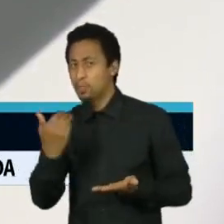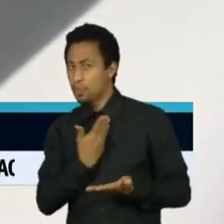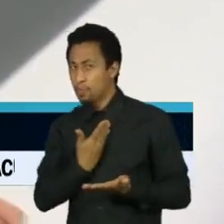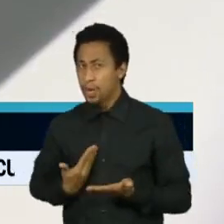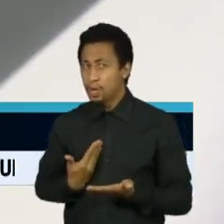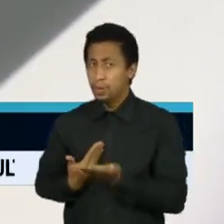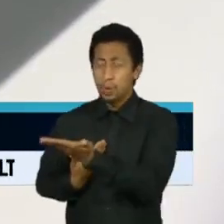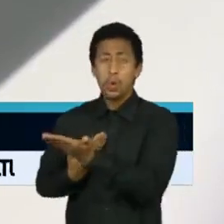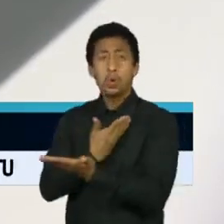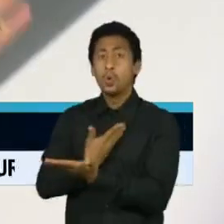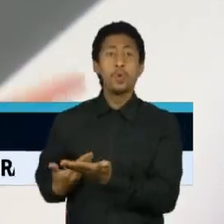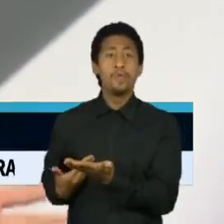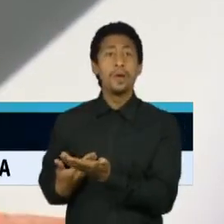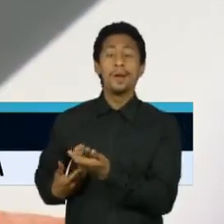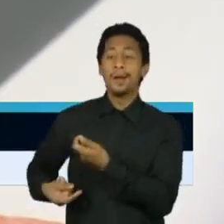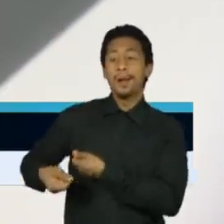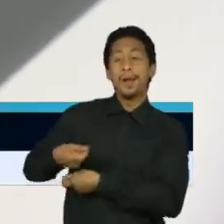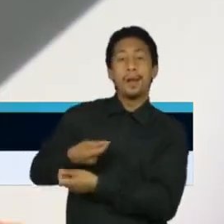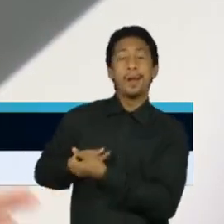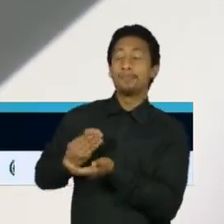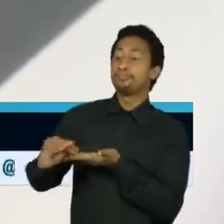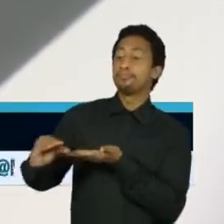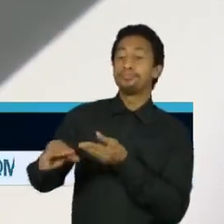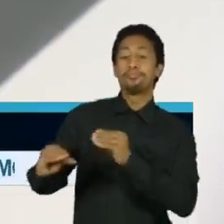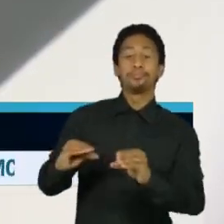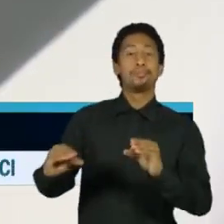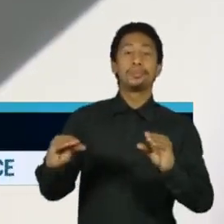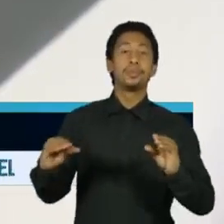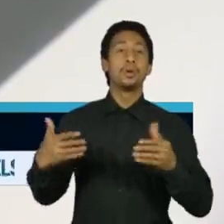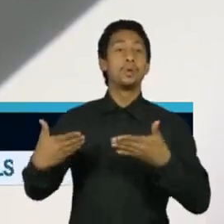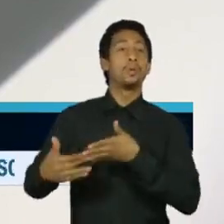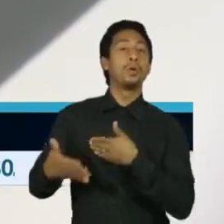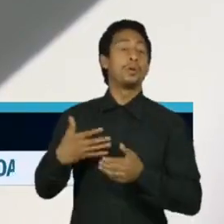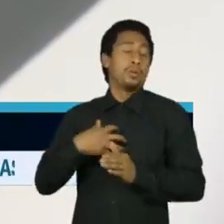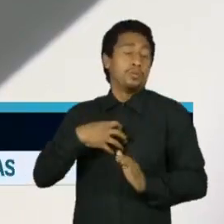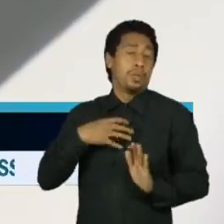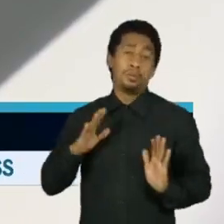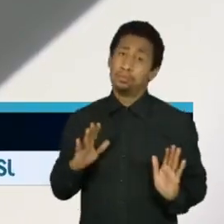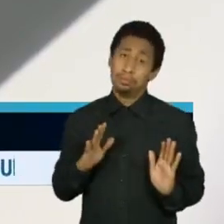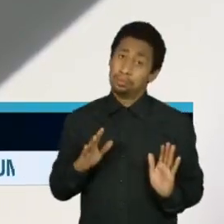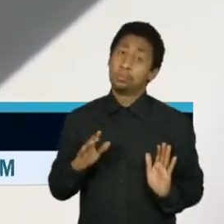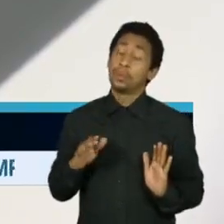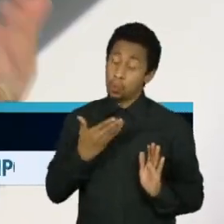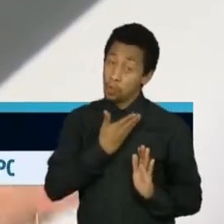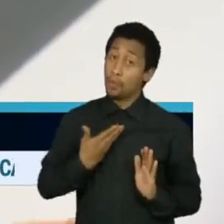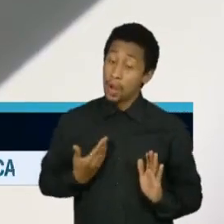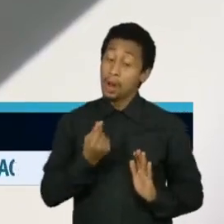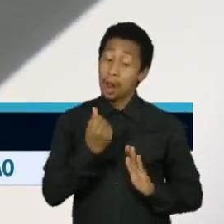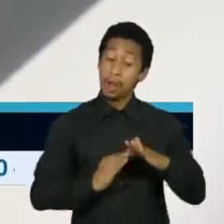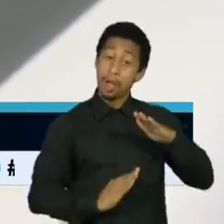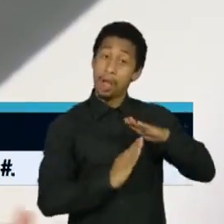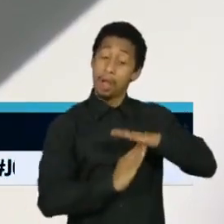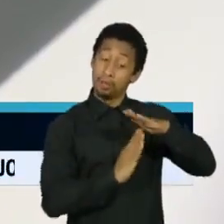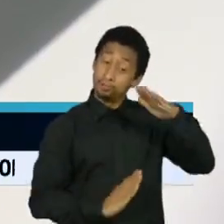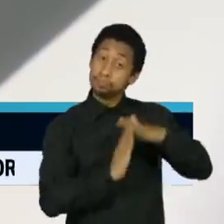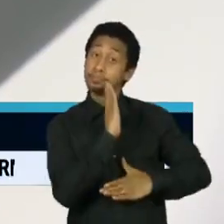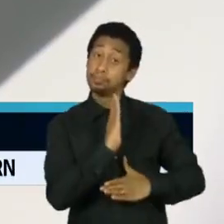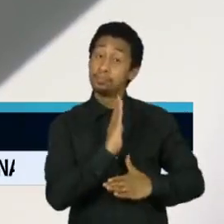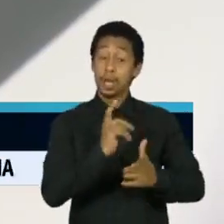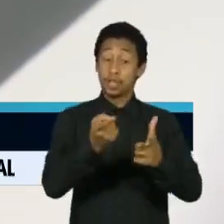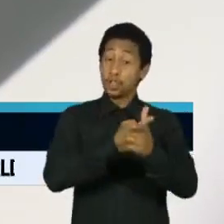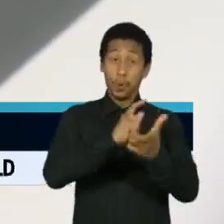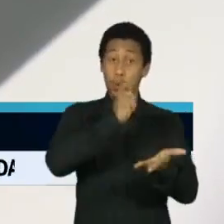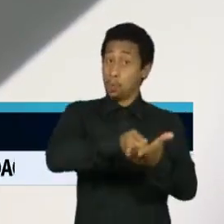visto, gosta de fazer usos variados do dinheiro, ou seja, estourar o teto de gastos, dar calote em precatório.